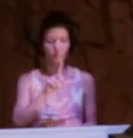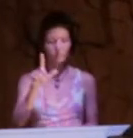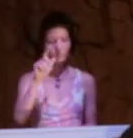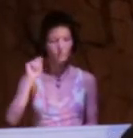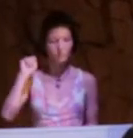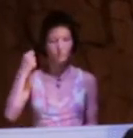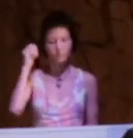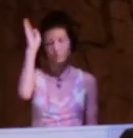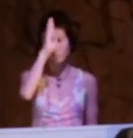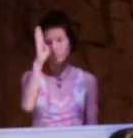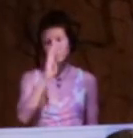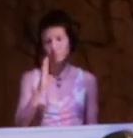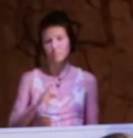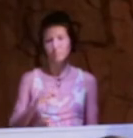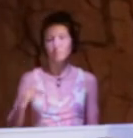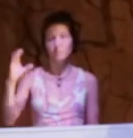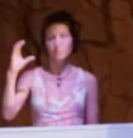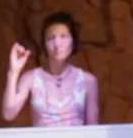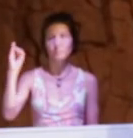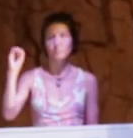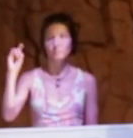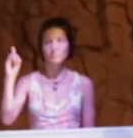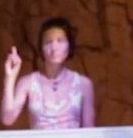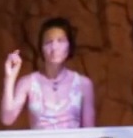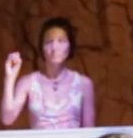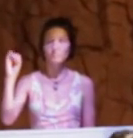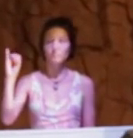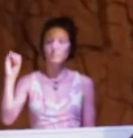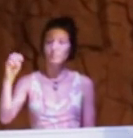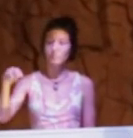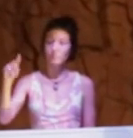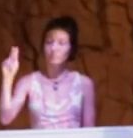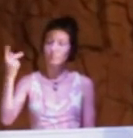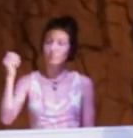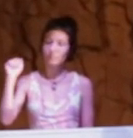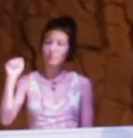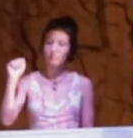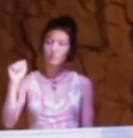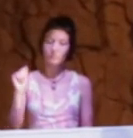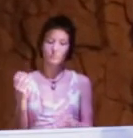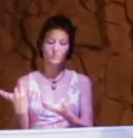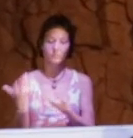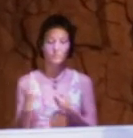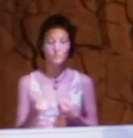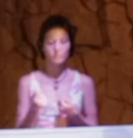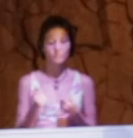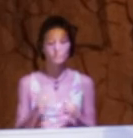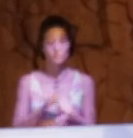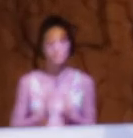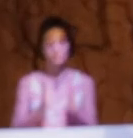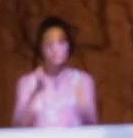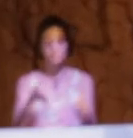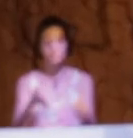Então a Cidinha da Silva me convidou, ao nosso segundo trabalho juntos, mas esse já veio dando mais certo, para ilustrar